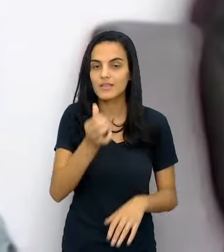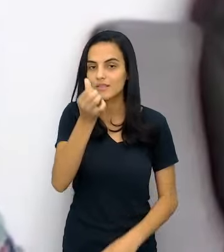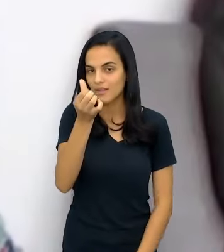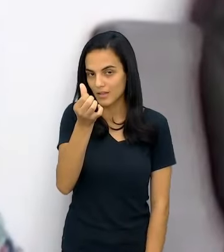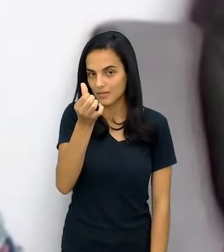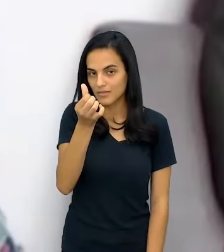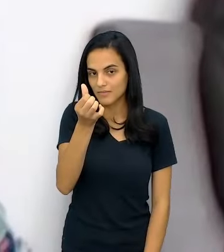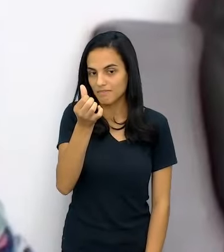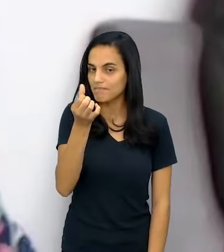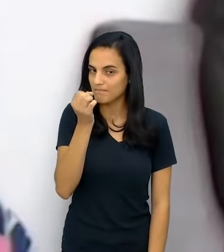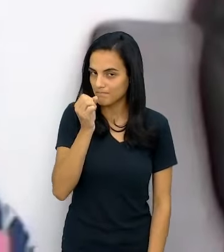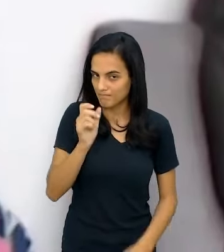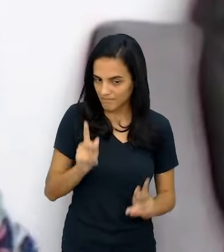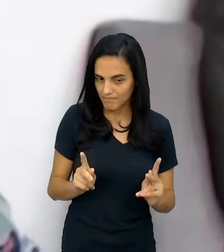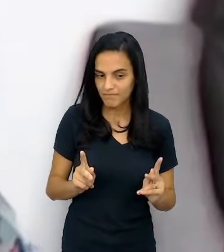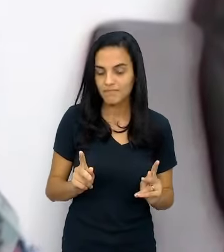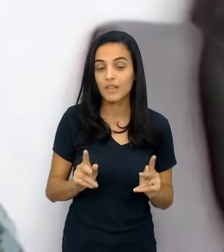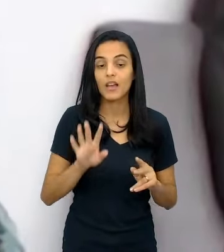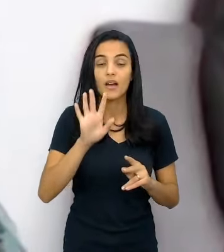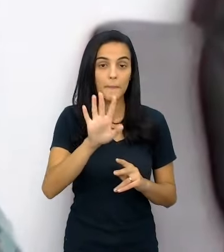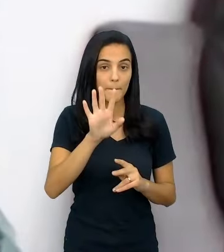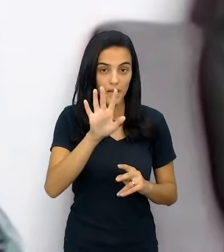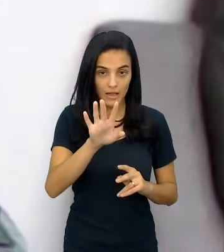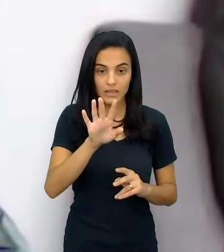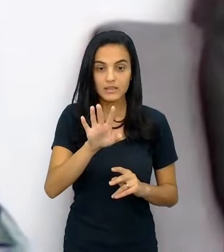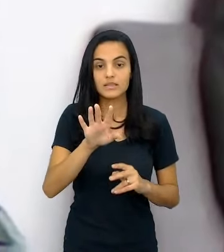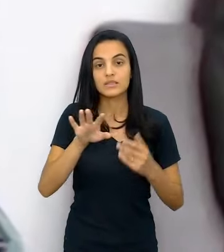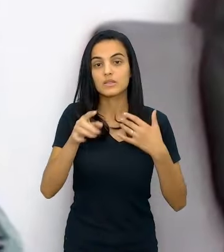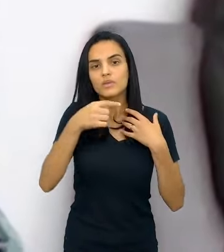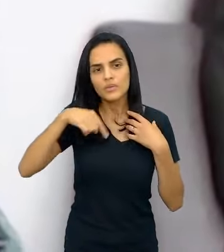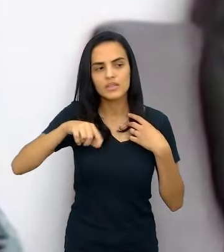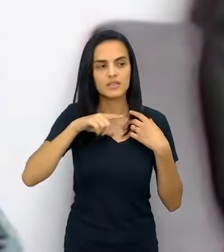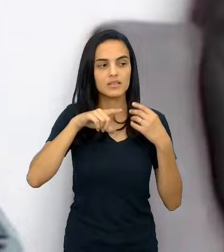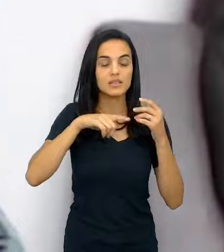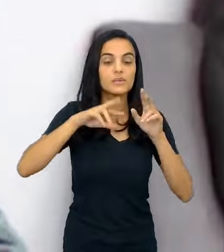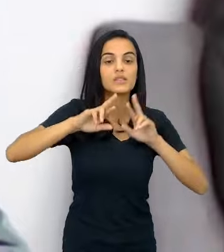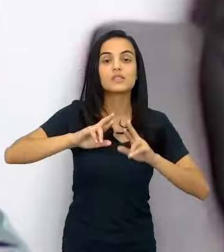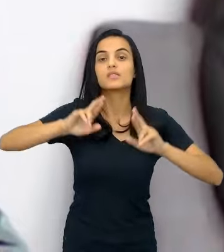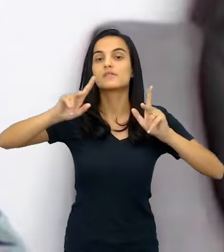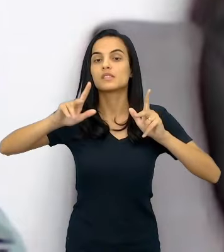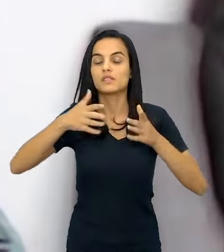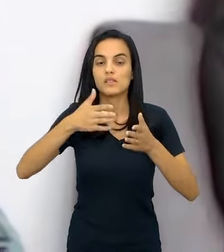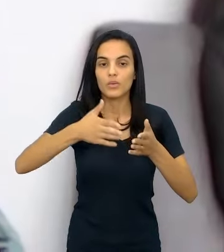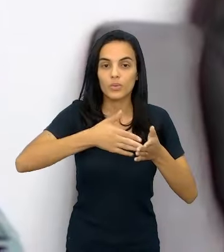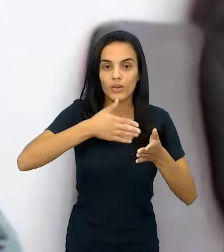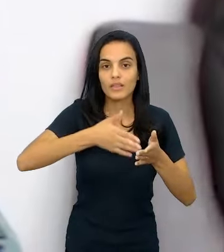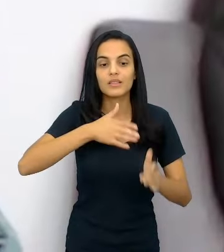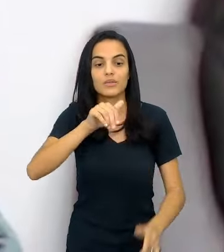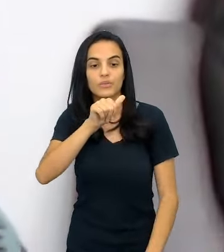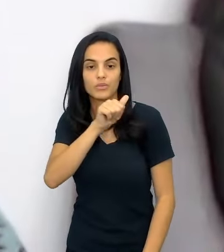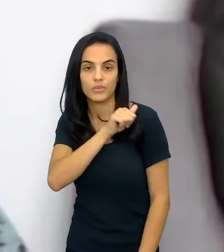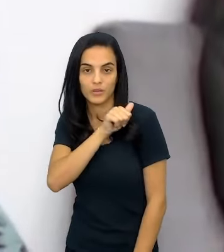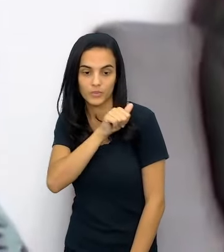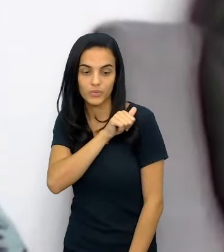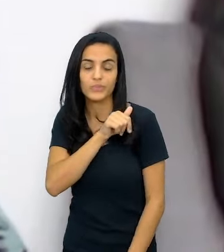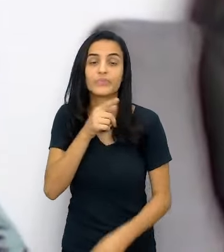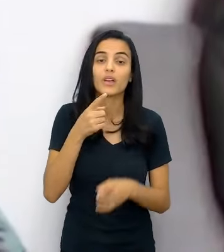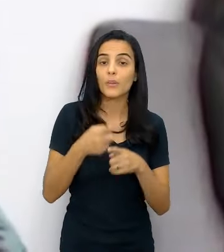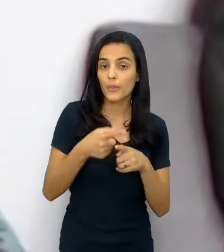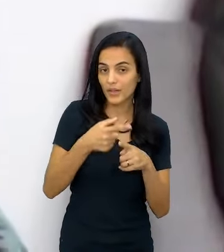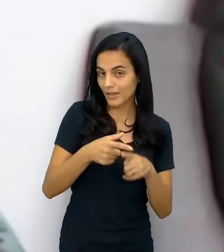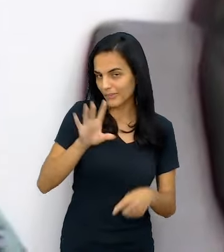6, tá? Só que nós temos uma diferença no caderno do estudante. Porque o